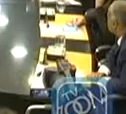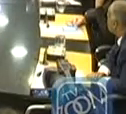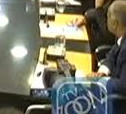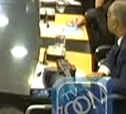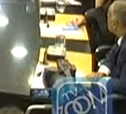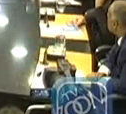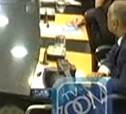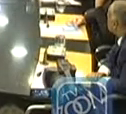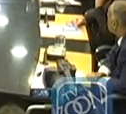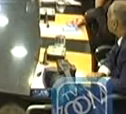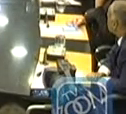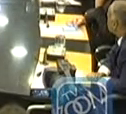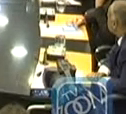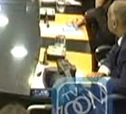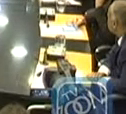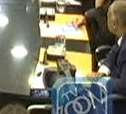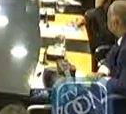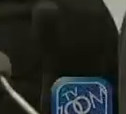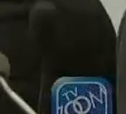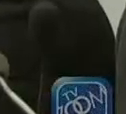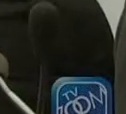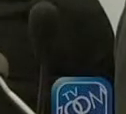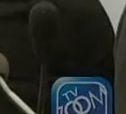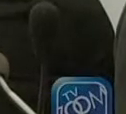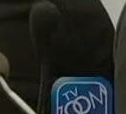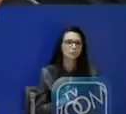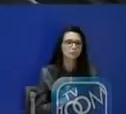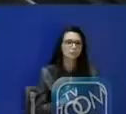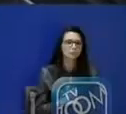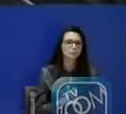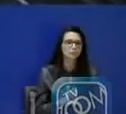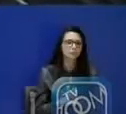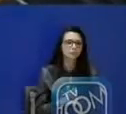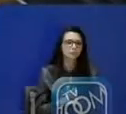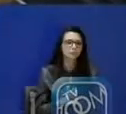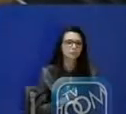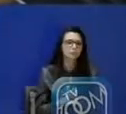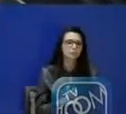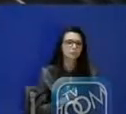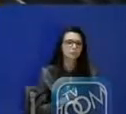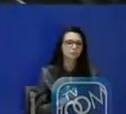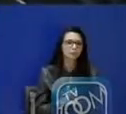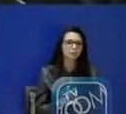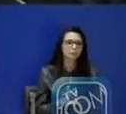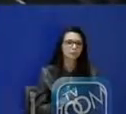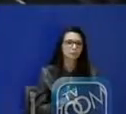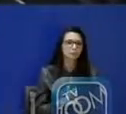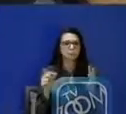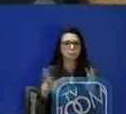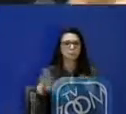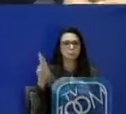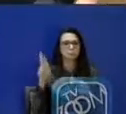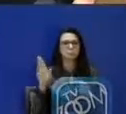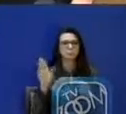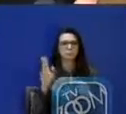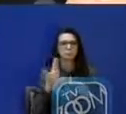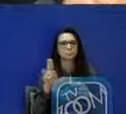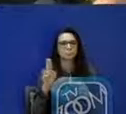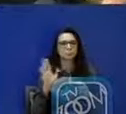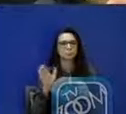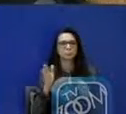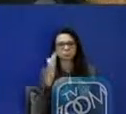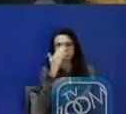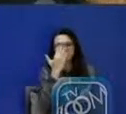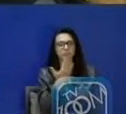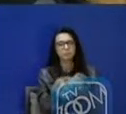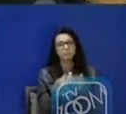Eles têm à frente um mandato de 1 ano. A indicação dos nomes e a formação seguiram o novo regimento interno e